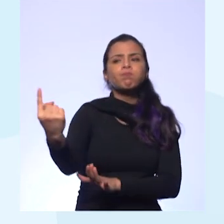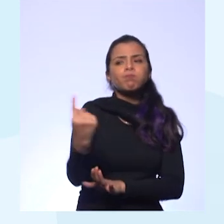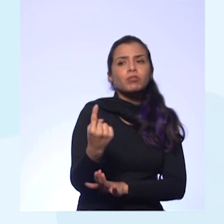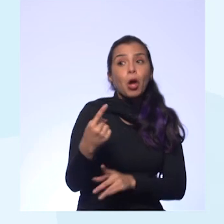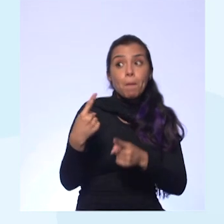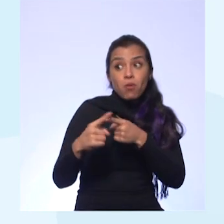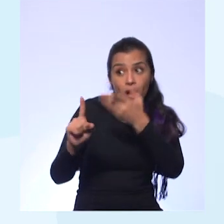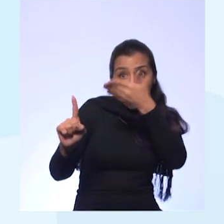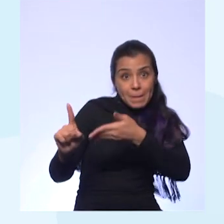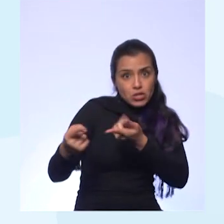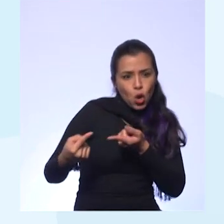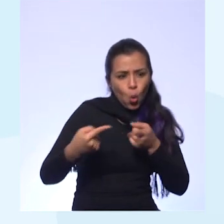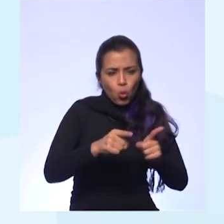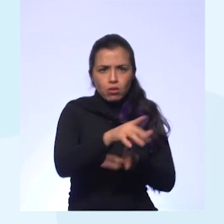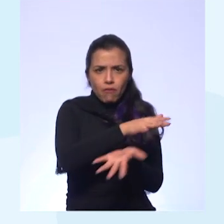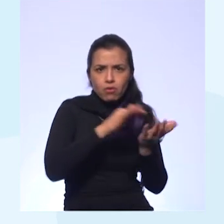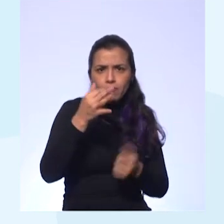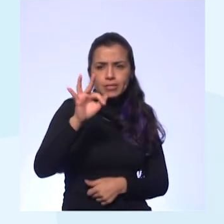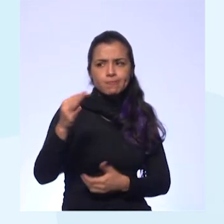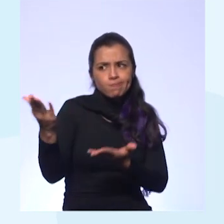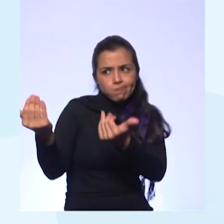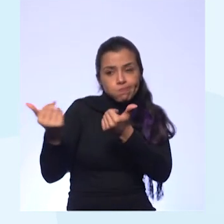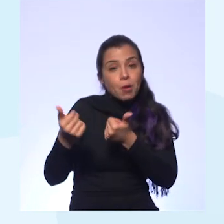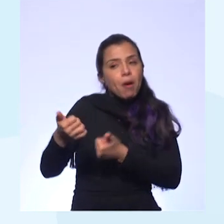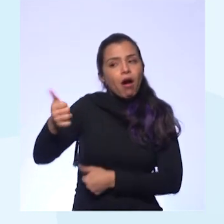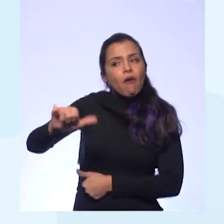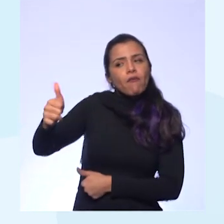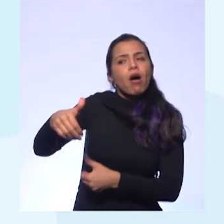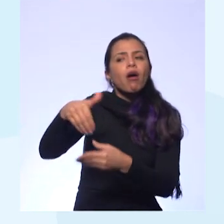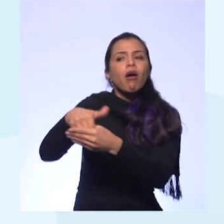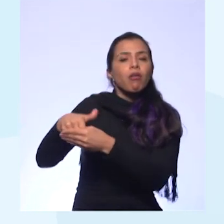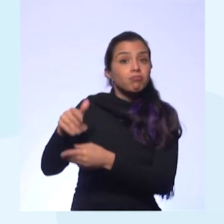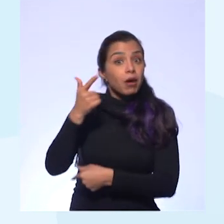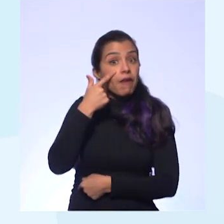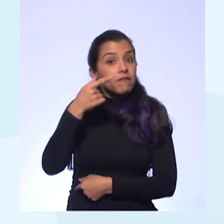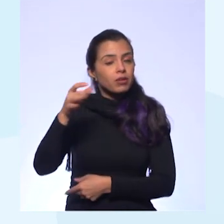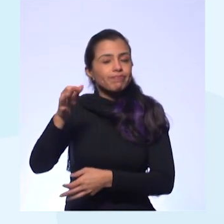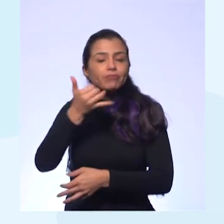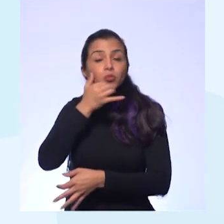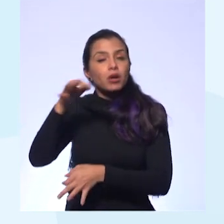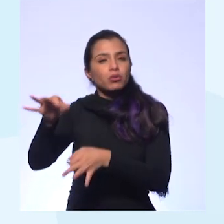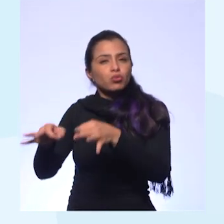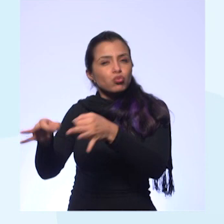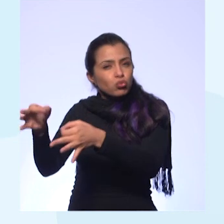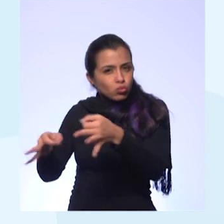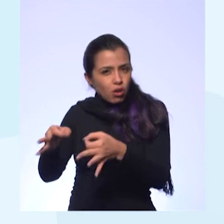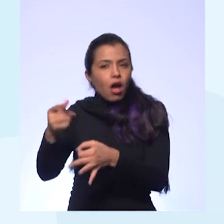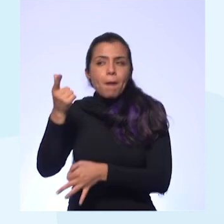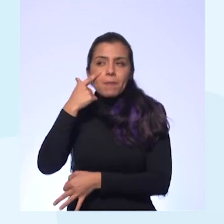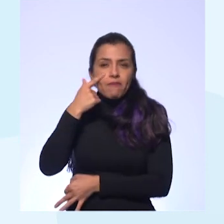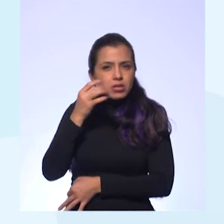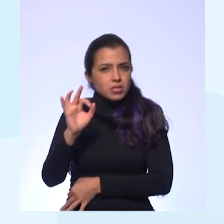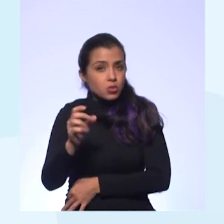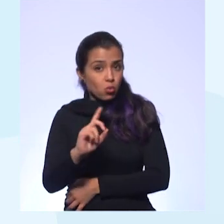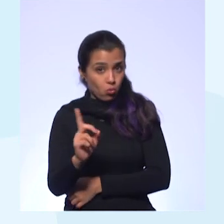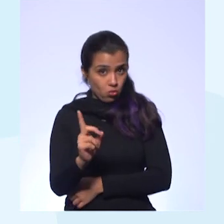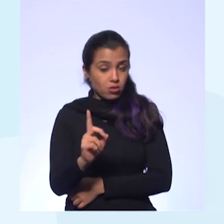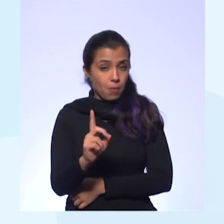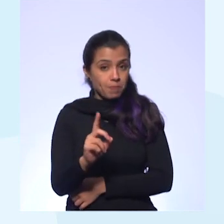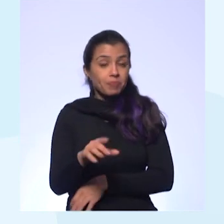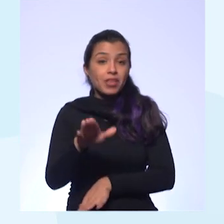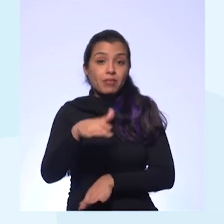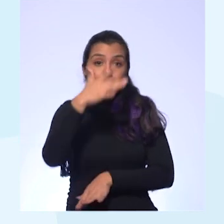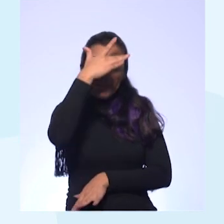contra a Revolução Francesa. E, muitas vezes, esse julgamento e essa condenação vinham